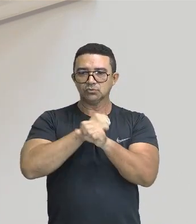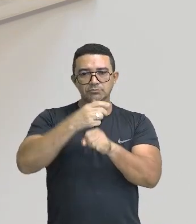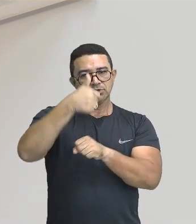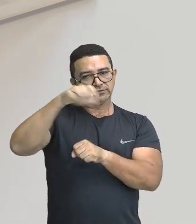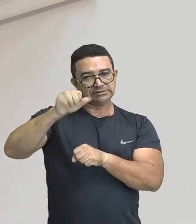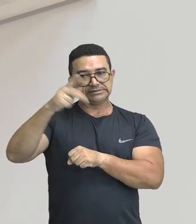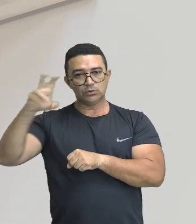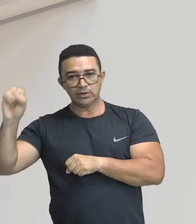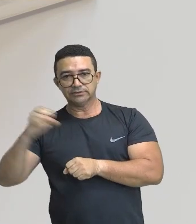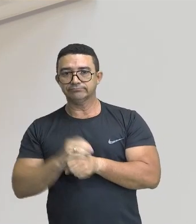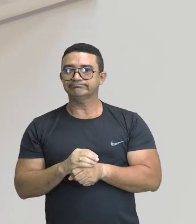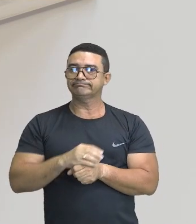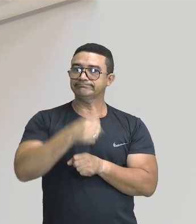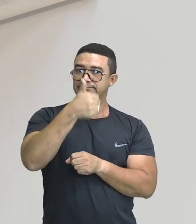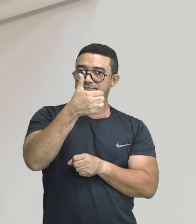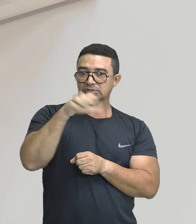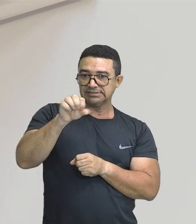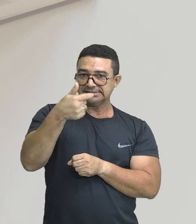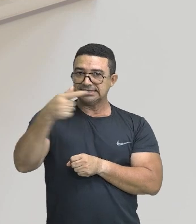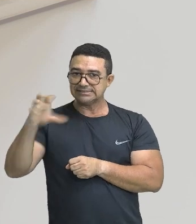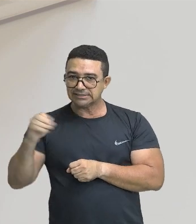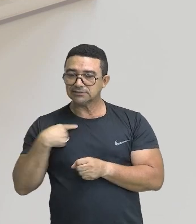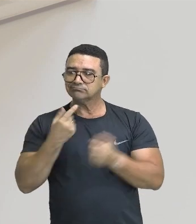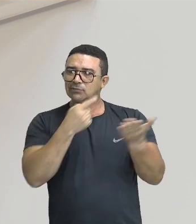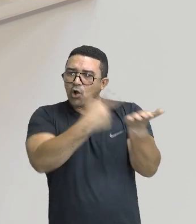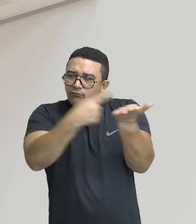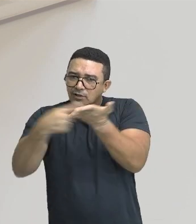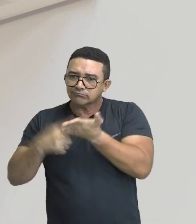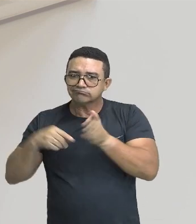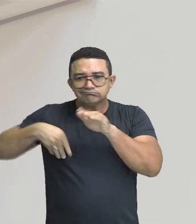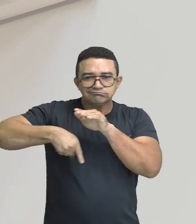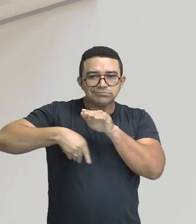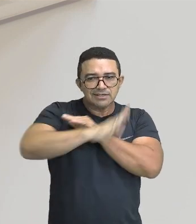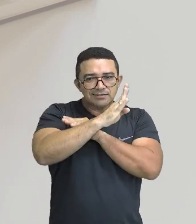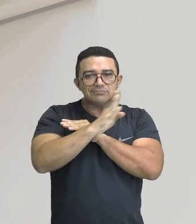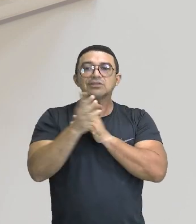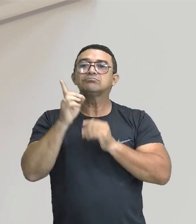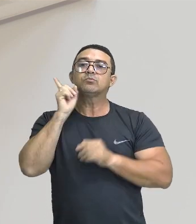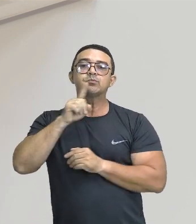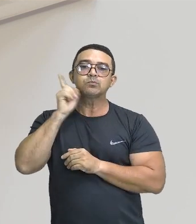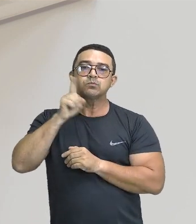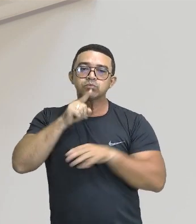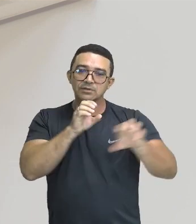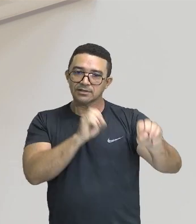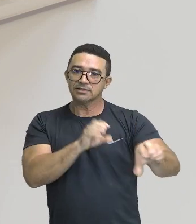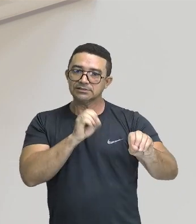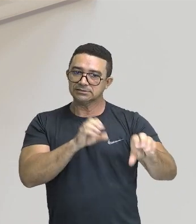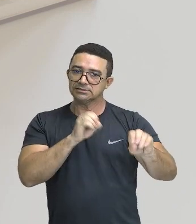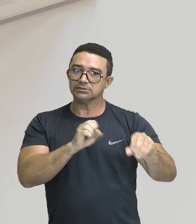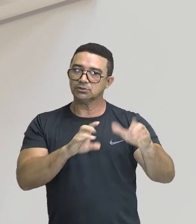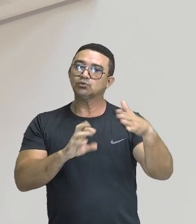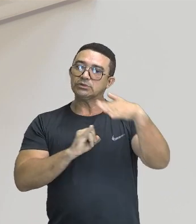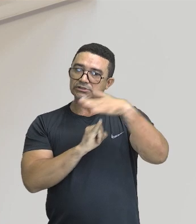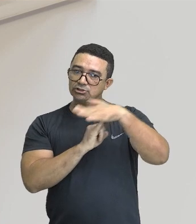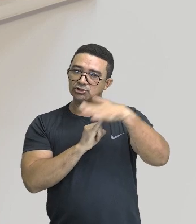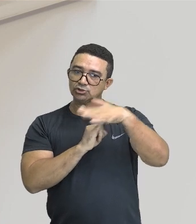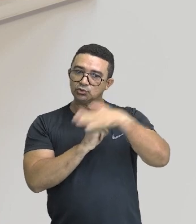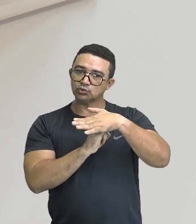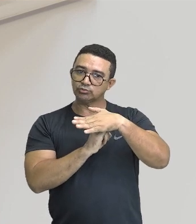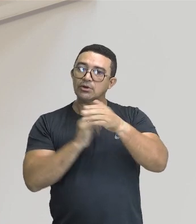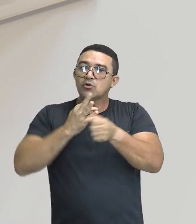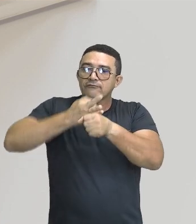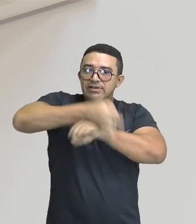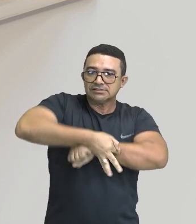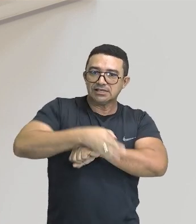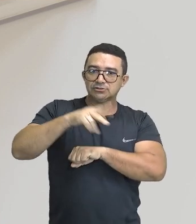Em 1960, ele foi convidado para ir aos Estados Unidos e lecionar no Instituto de Estudos Avançados da Universidade